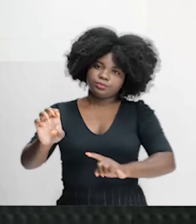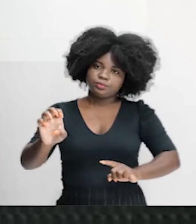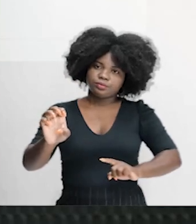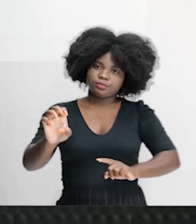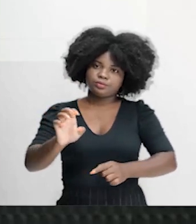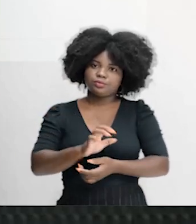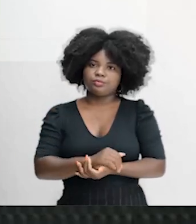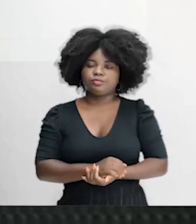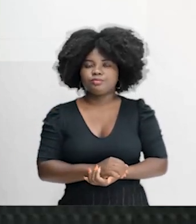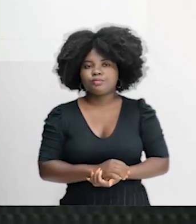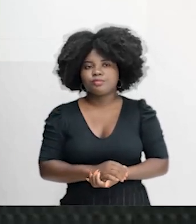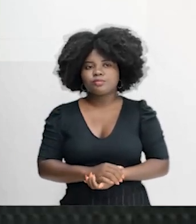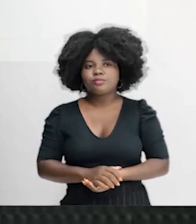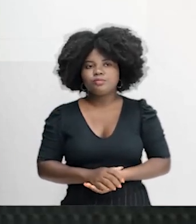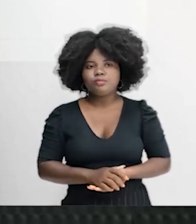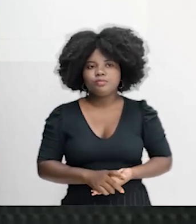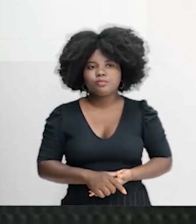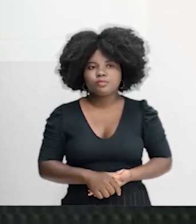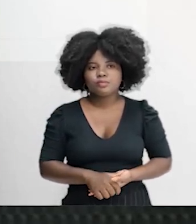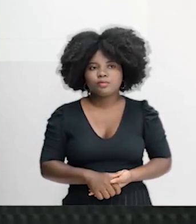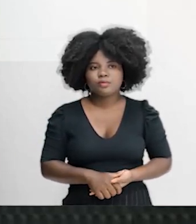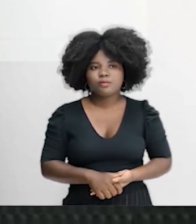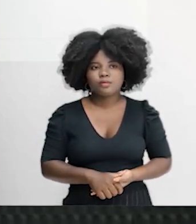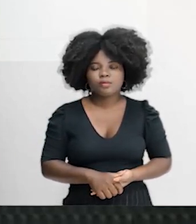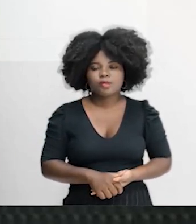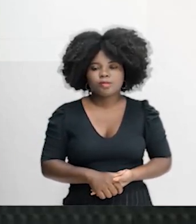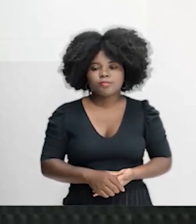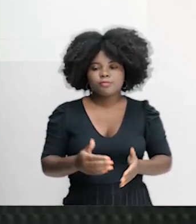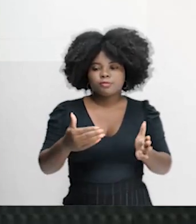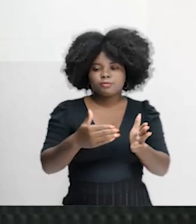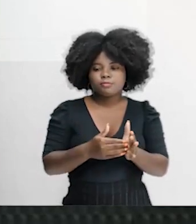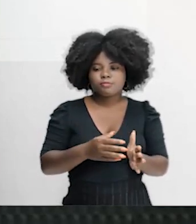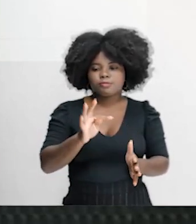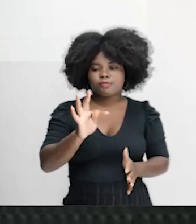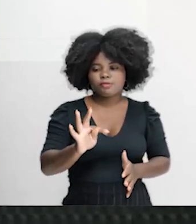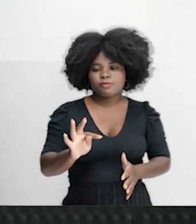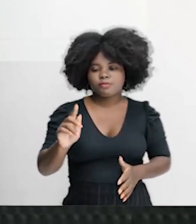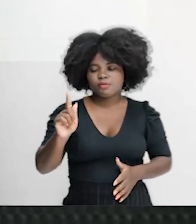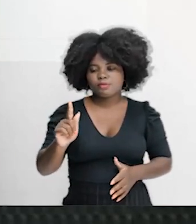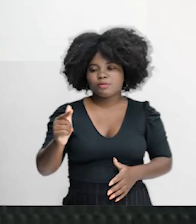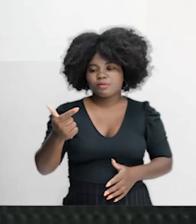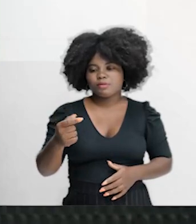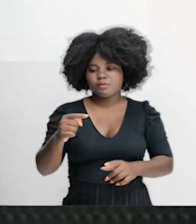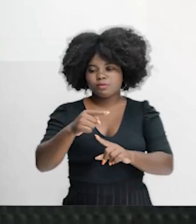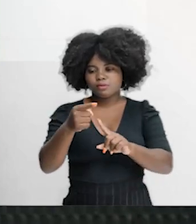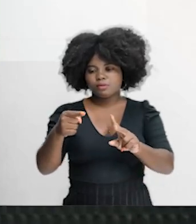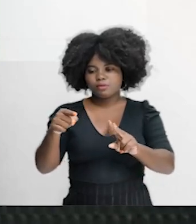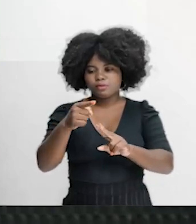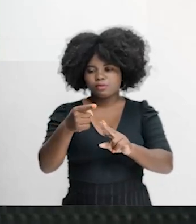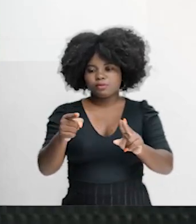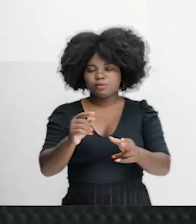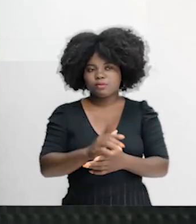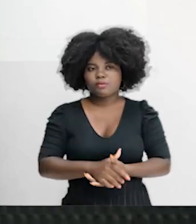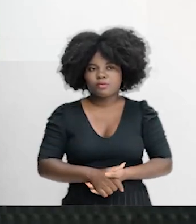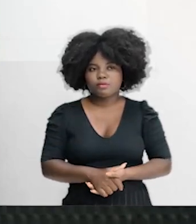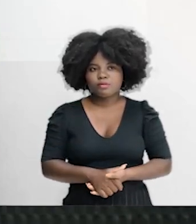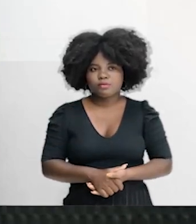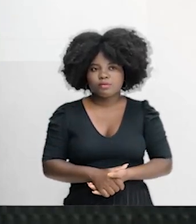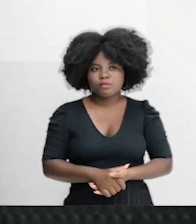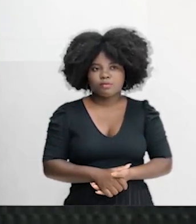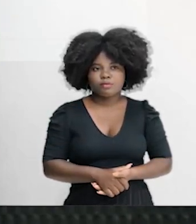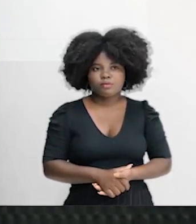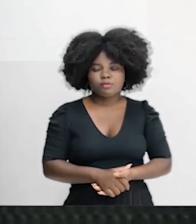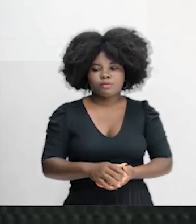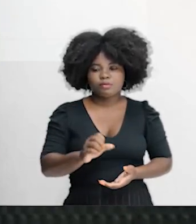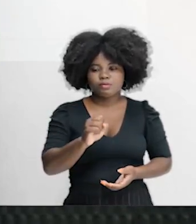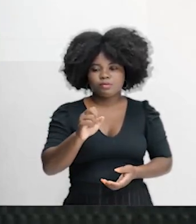Não existe. Tá? Não existe. E para finalizar, vamos ver o tangente de 2π. A tangente de 2π